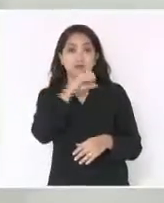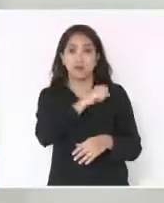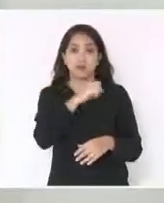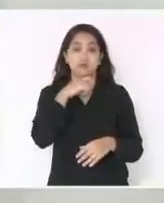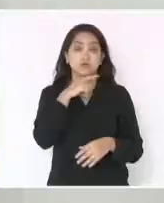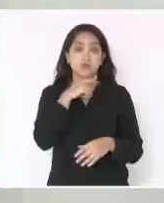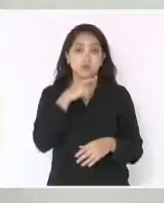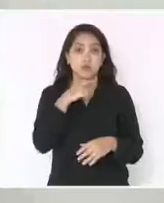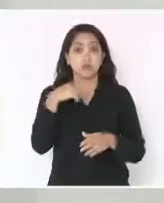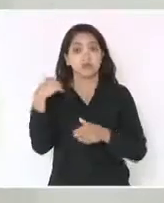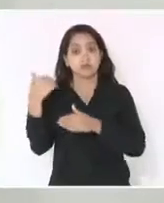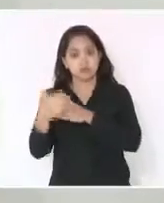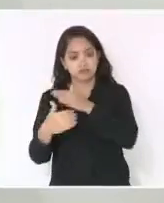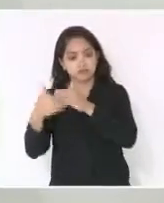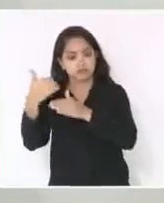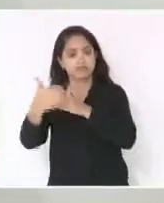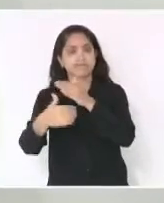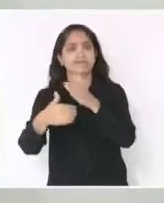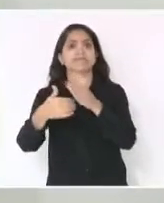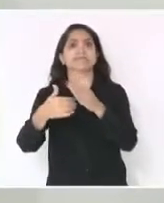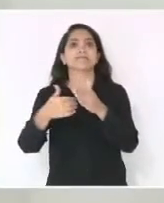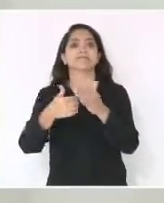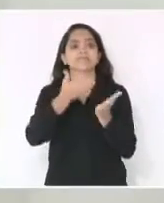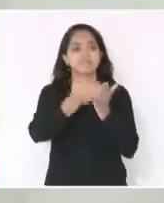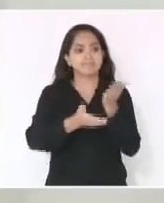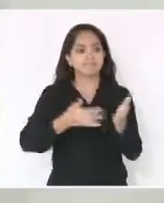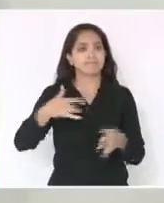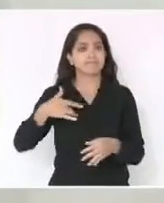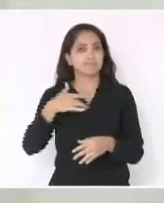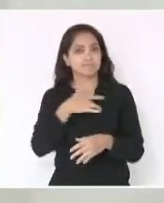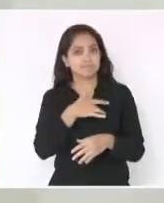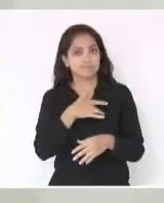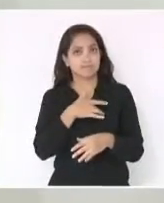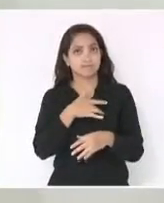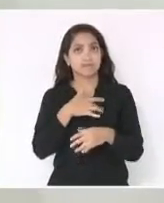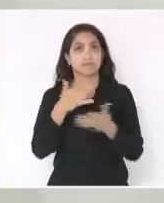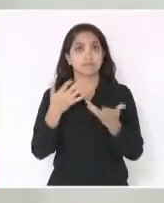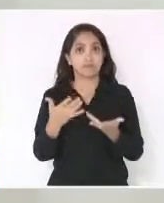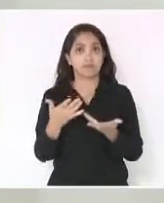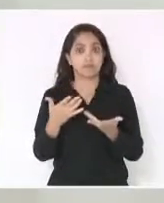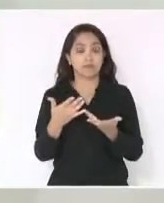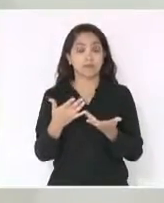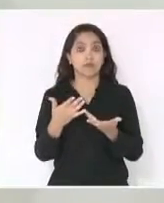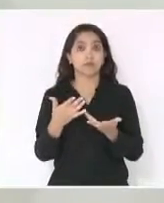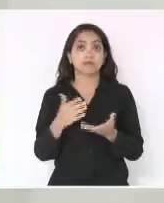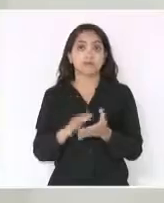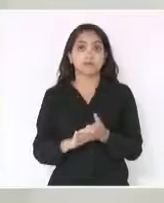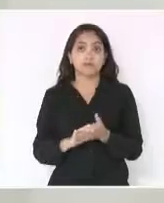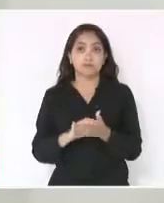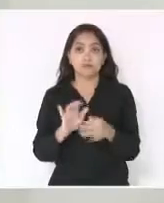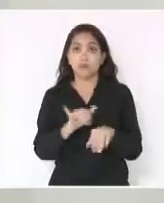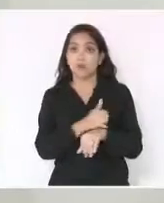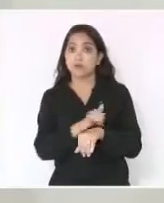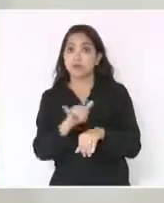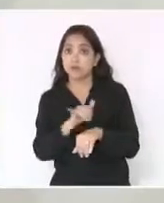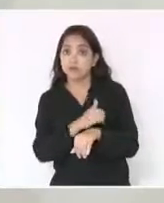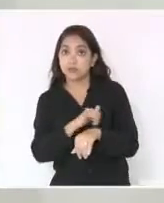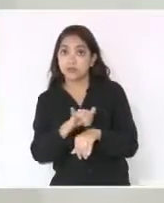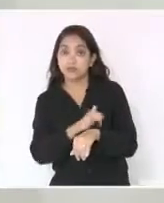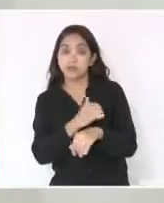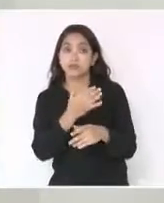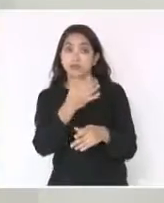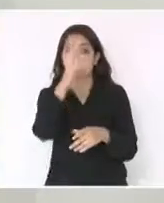recuperação mas é uma alternativa primeiro lugar da viabilização desses hospitais